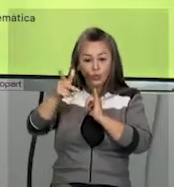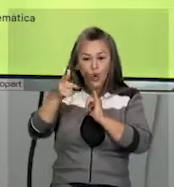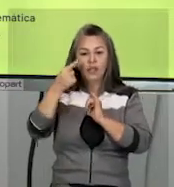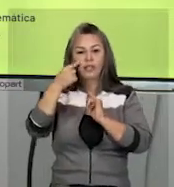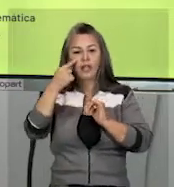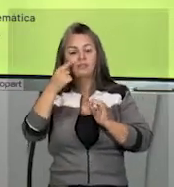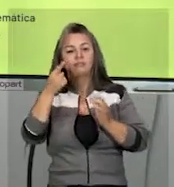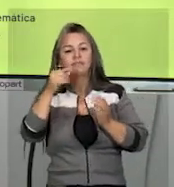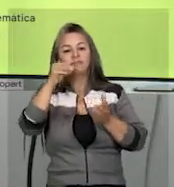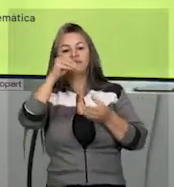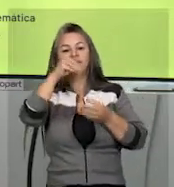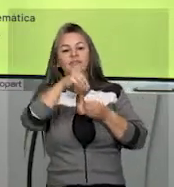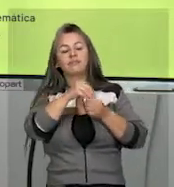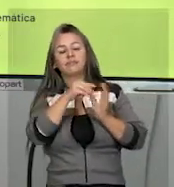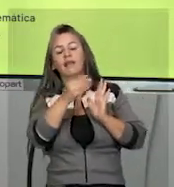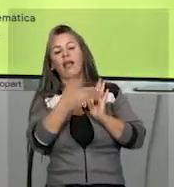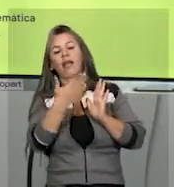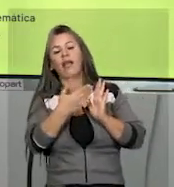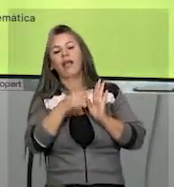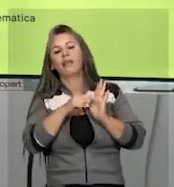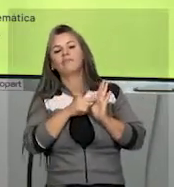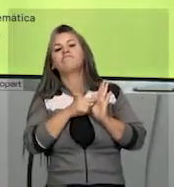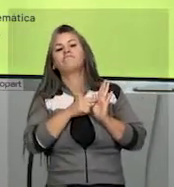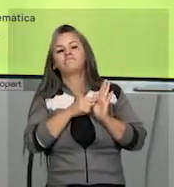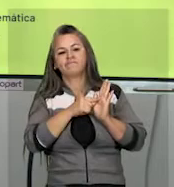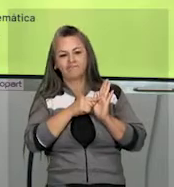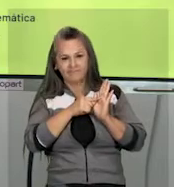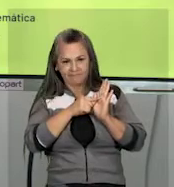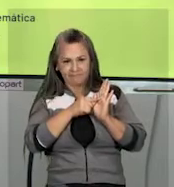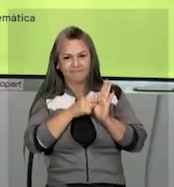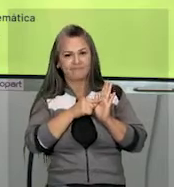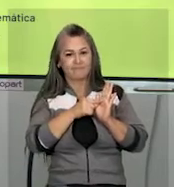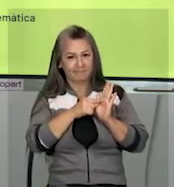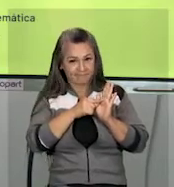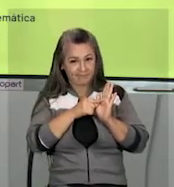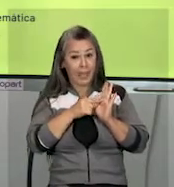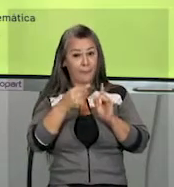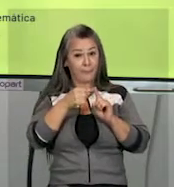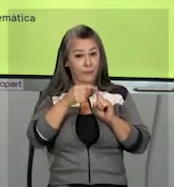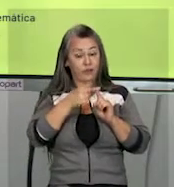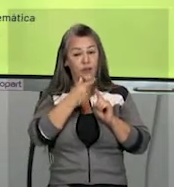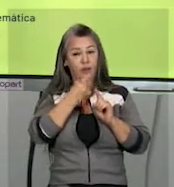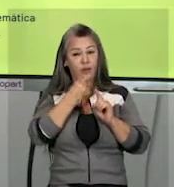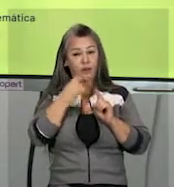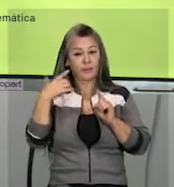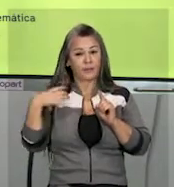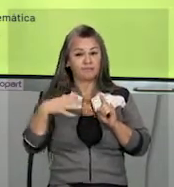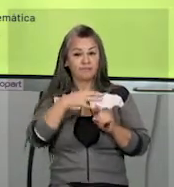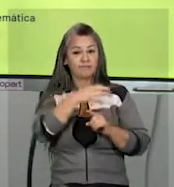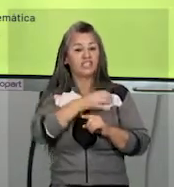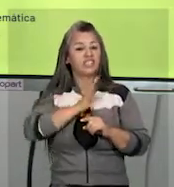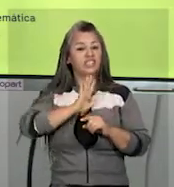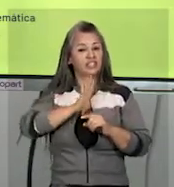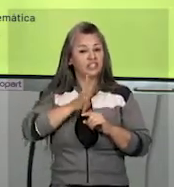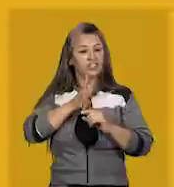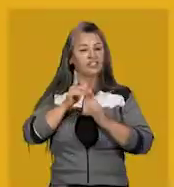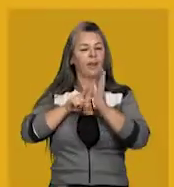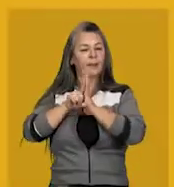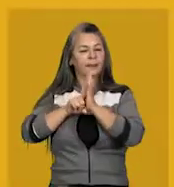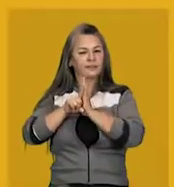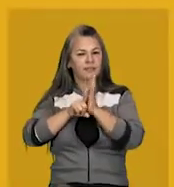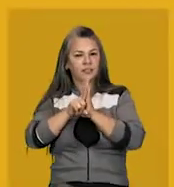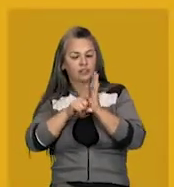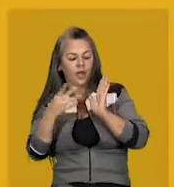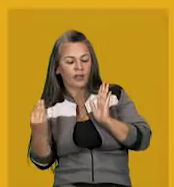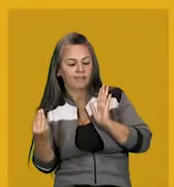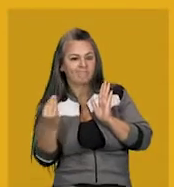ele, 400 anos antes de Cristo, quem pensou sobre essas subdivisões. A